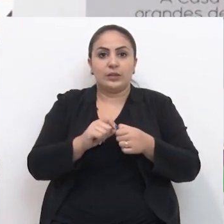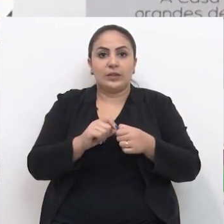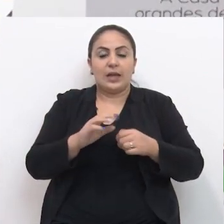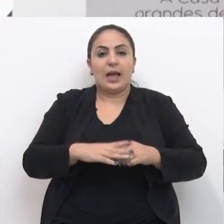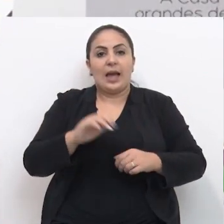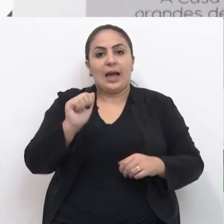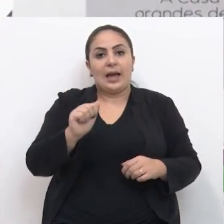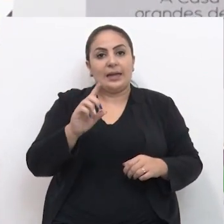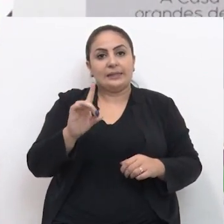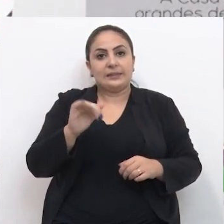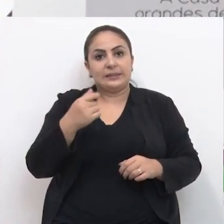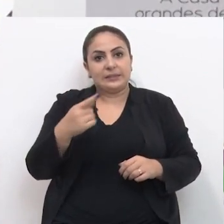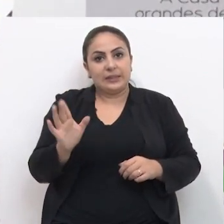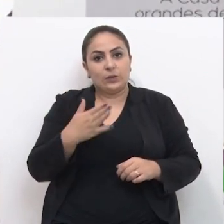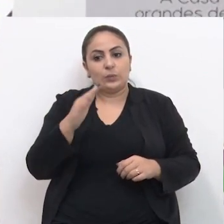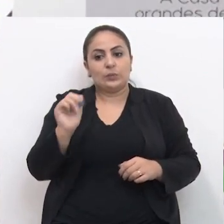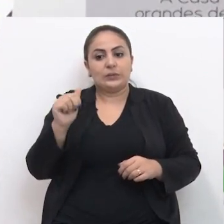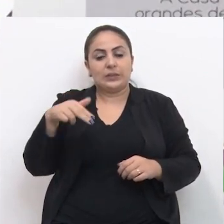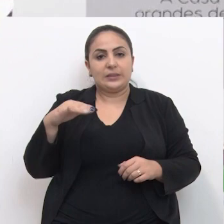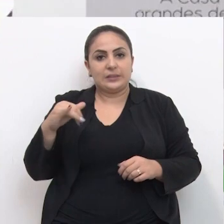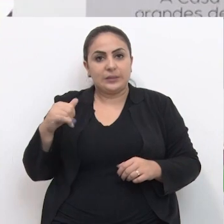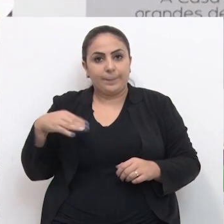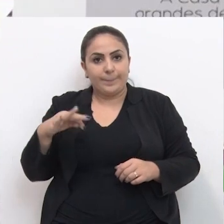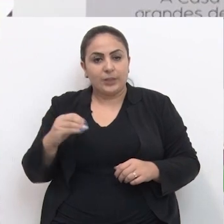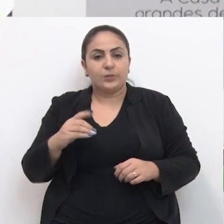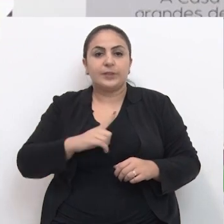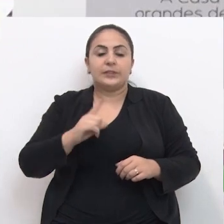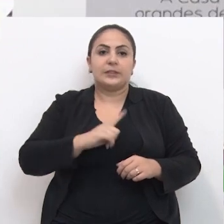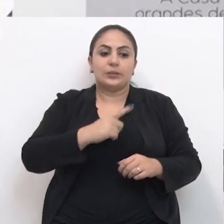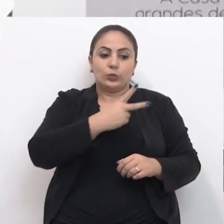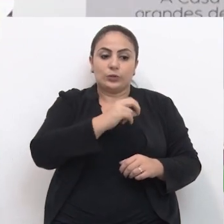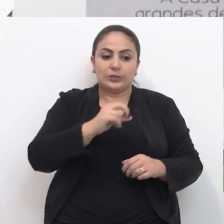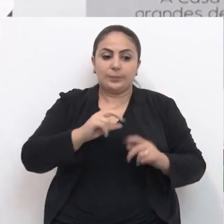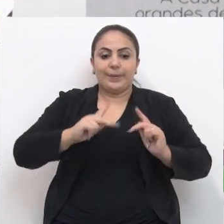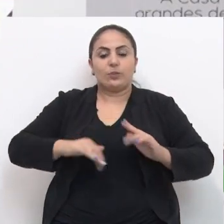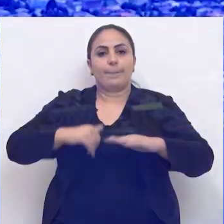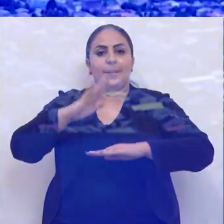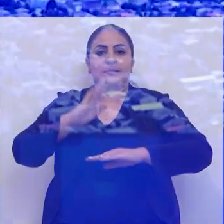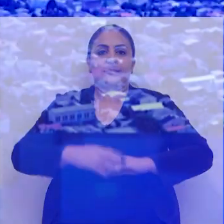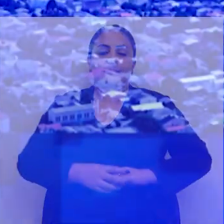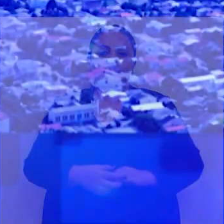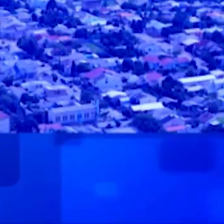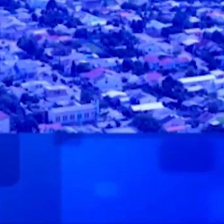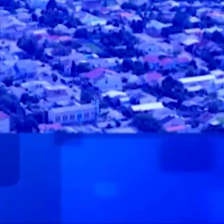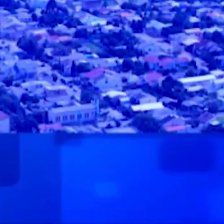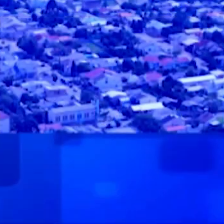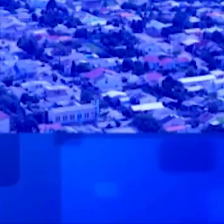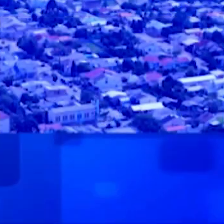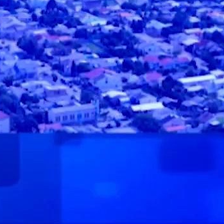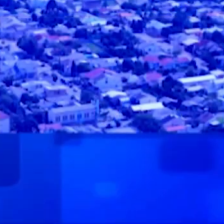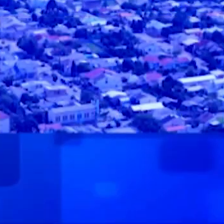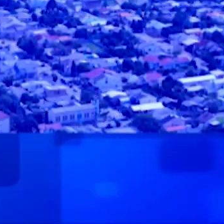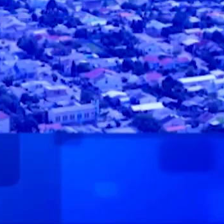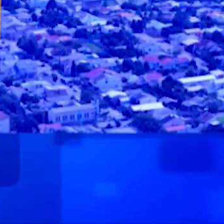que é o Salão Adão Nascimento, com o seu anexo, ele vai passar de 200 pessoas.